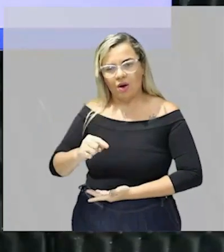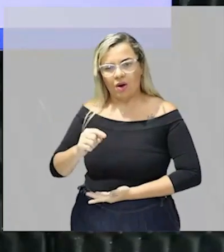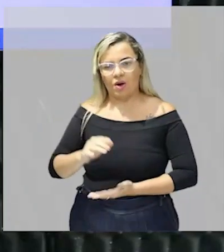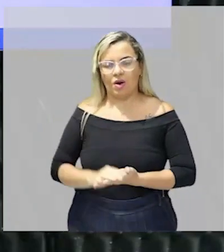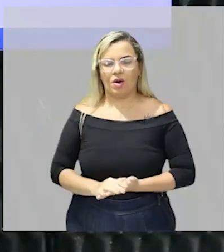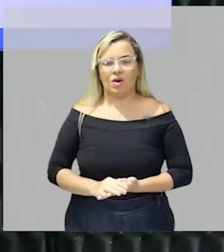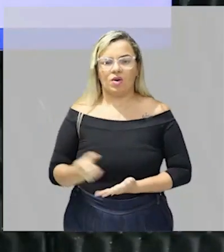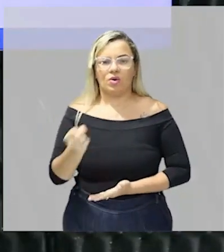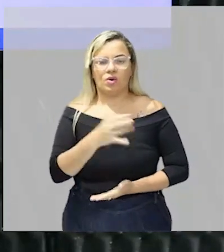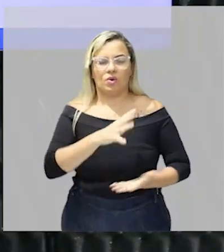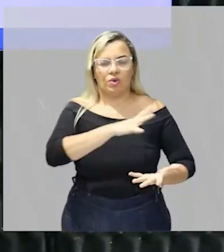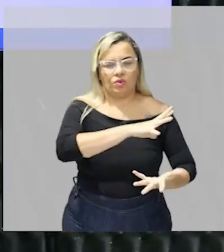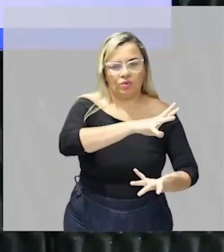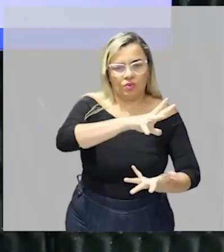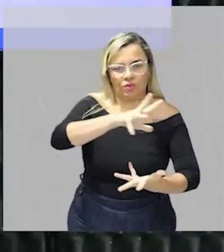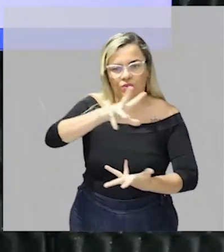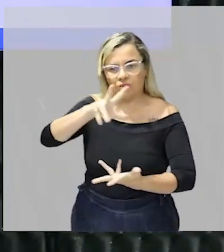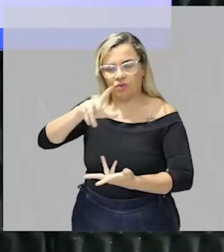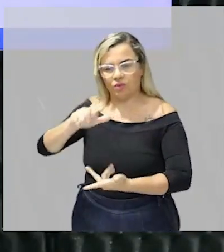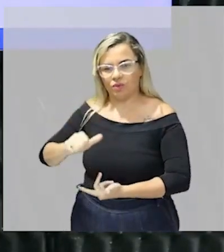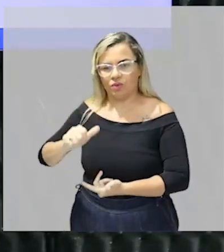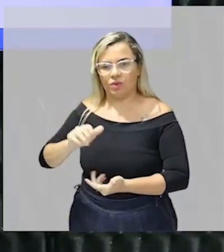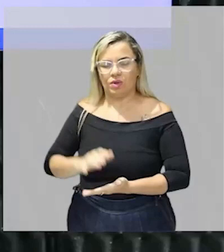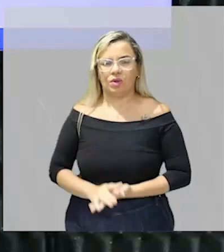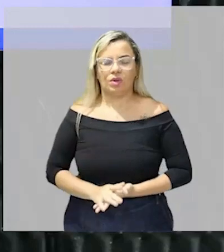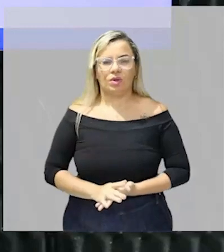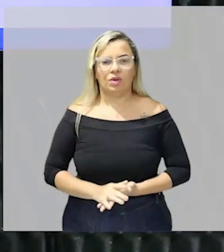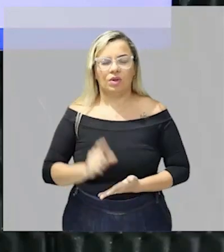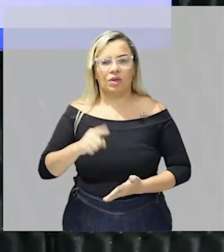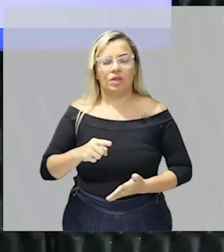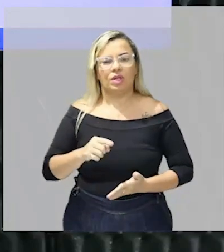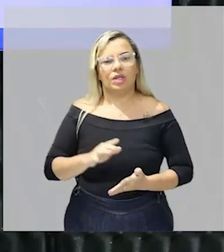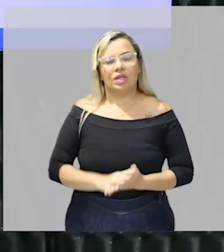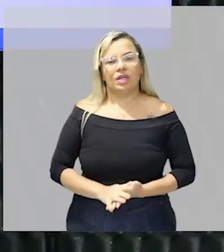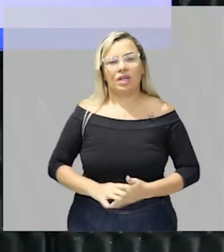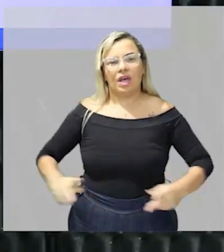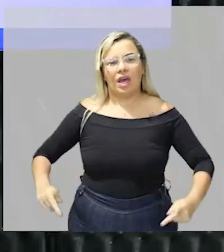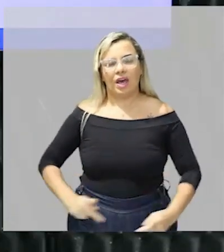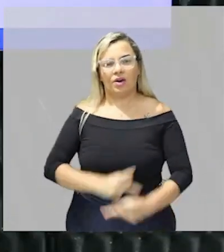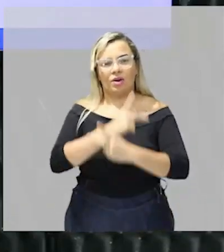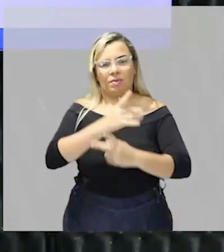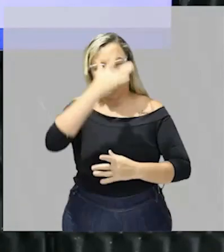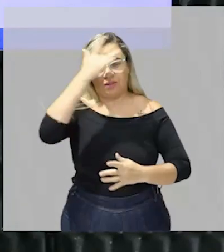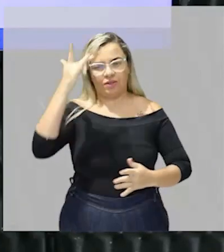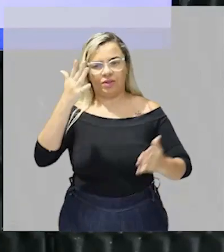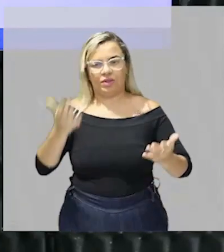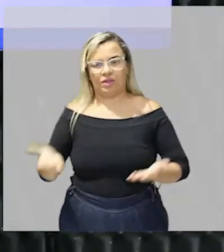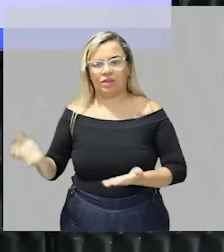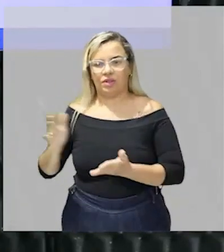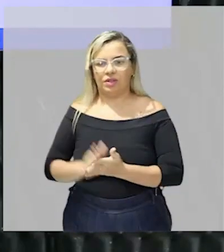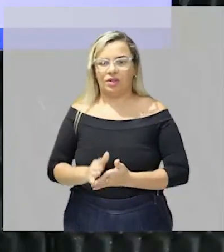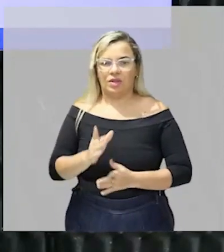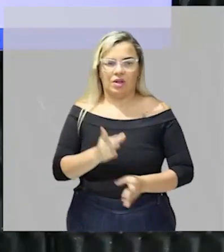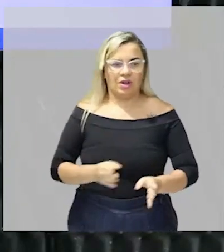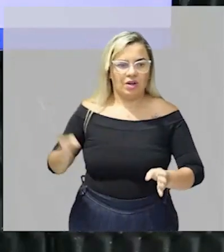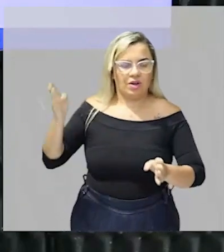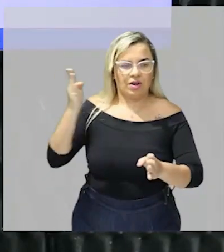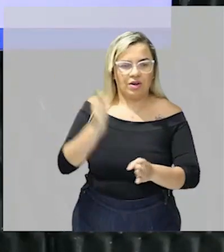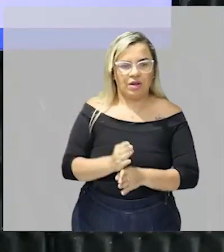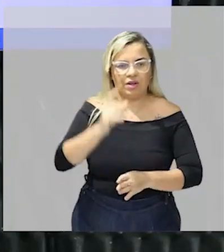mundo, América, que os europeus chamavam de pagão, que a descoberta de Colombo tornou